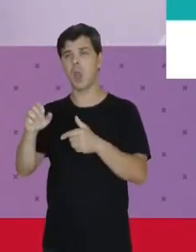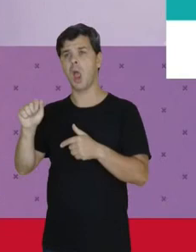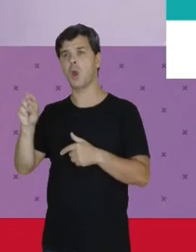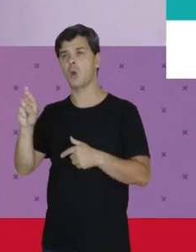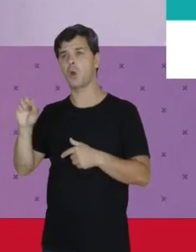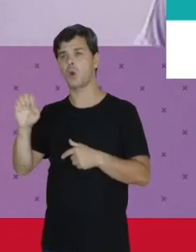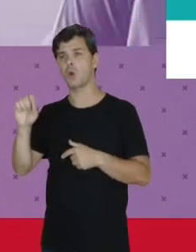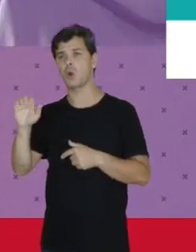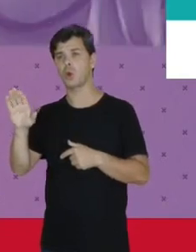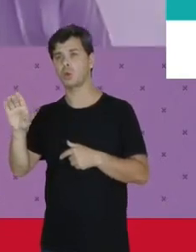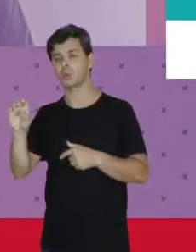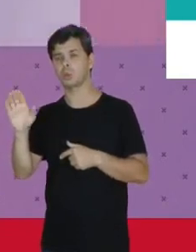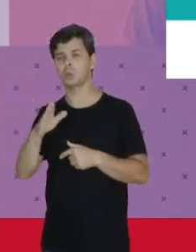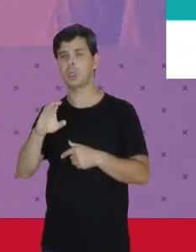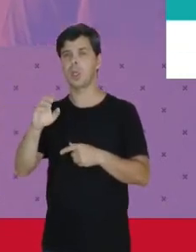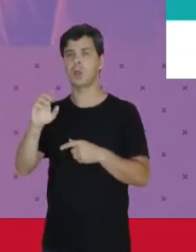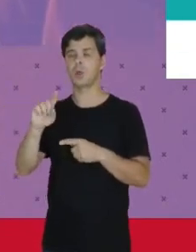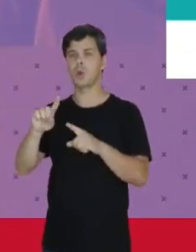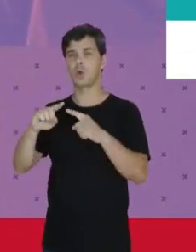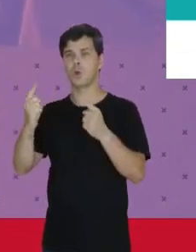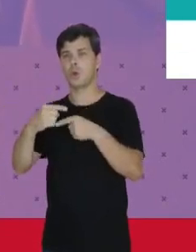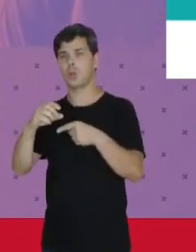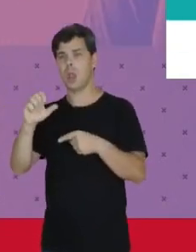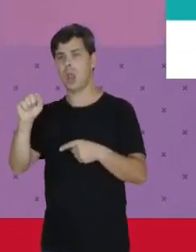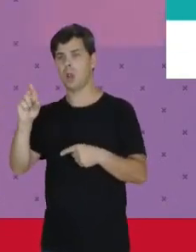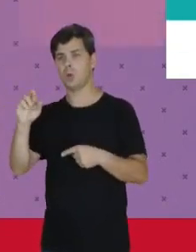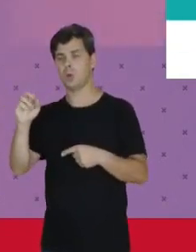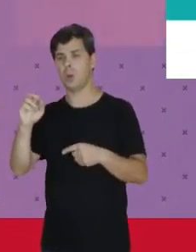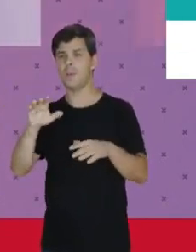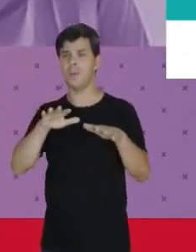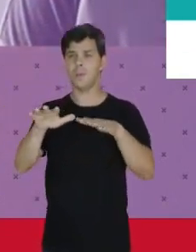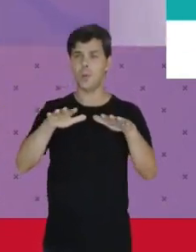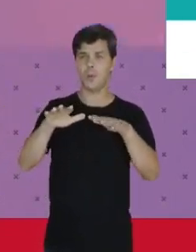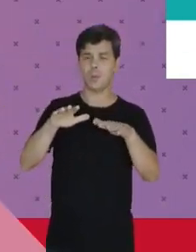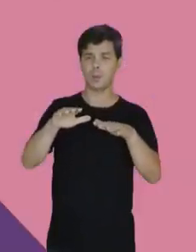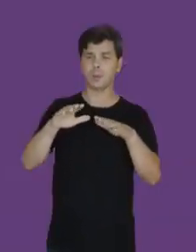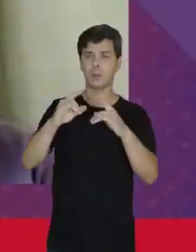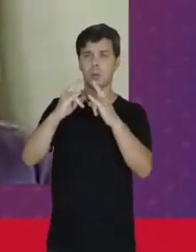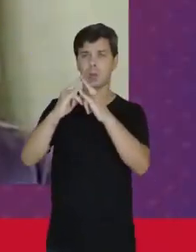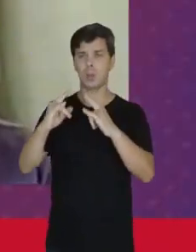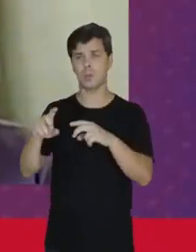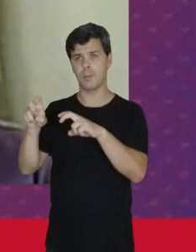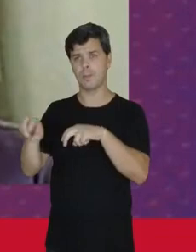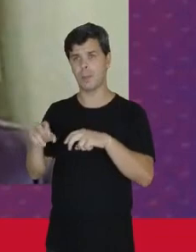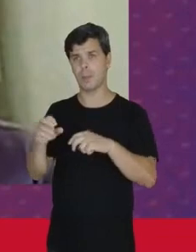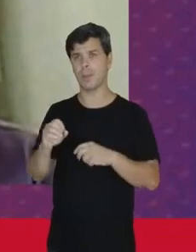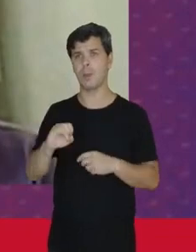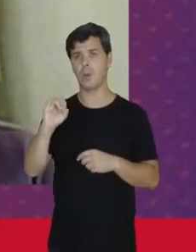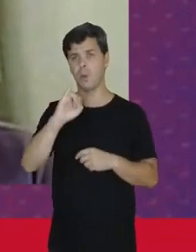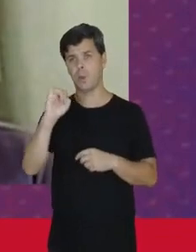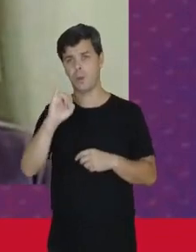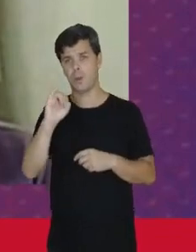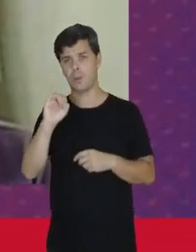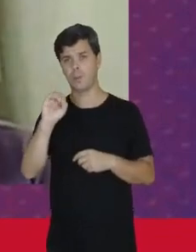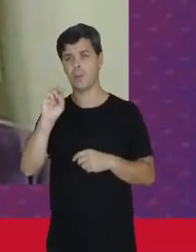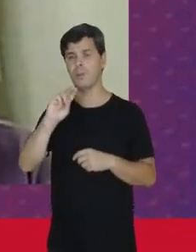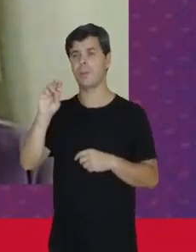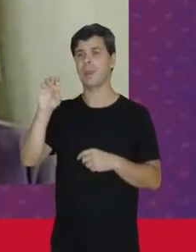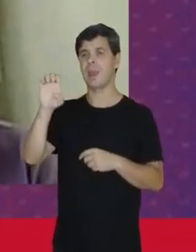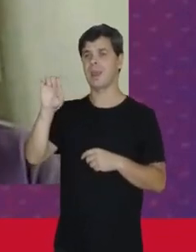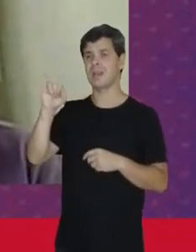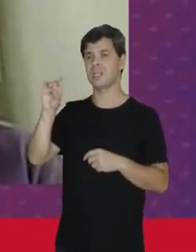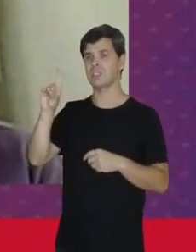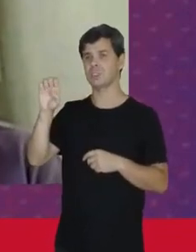Agrotóxicos, preparada por Iridiane Seibert, da Direção Nacional do Movimento de Mulheres Camponesas. Olá, meu nome é